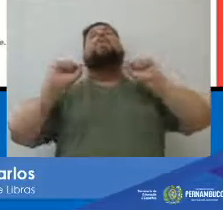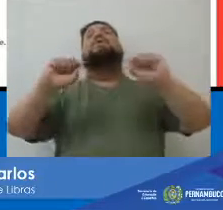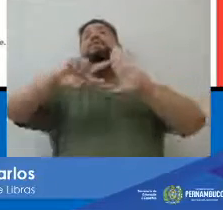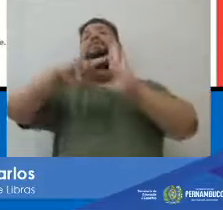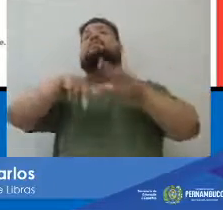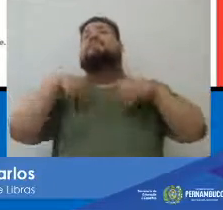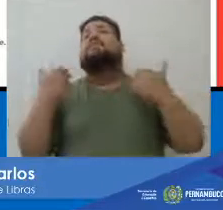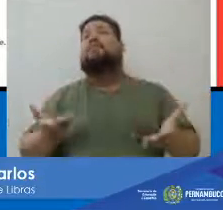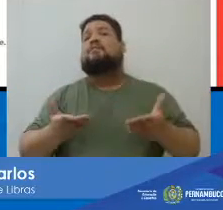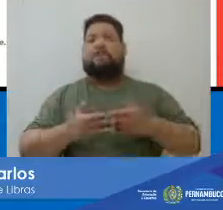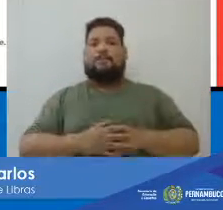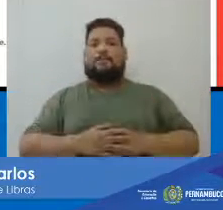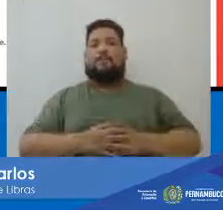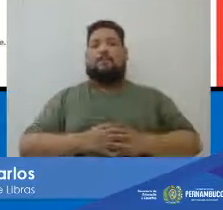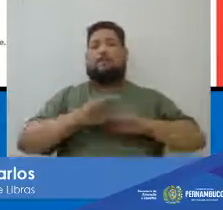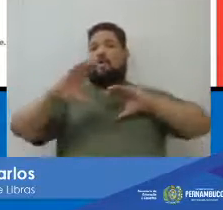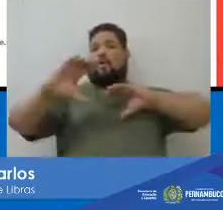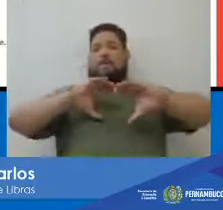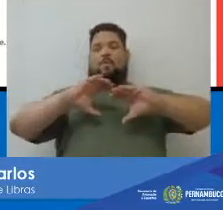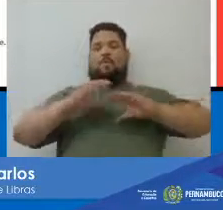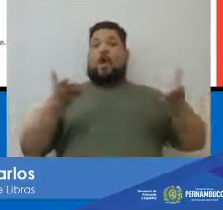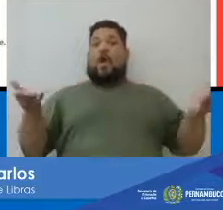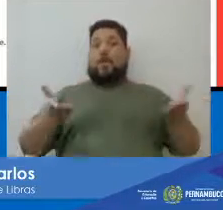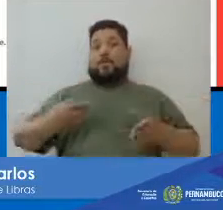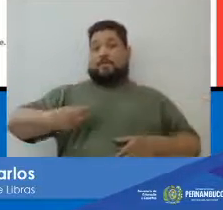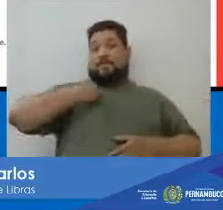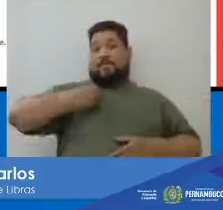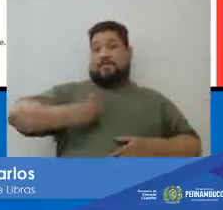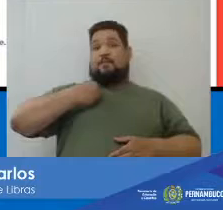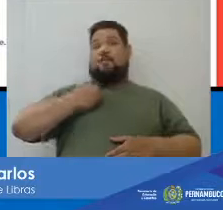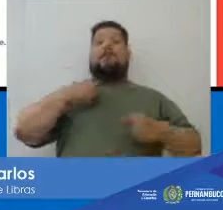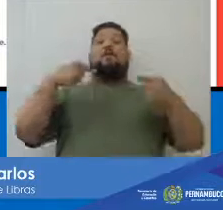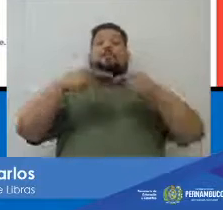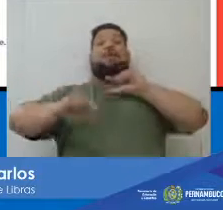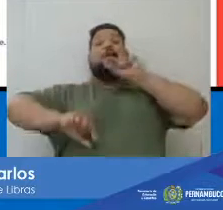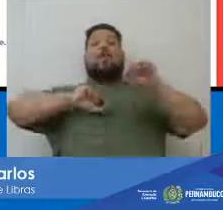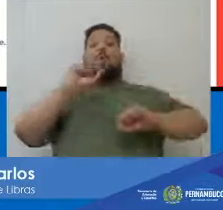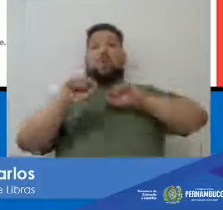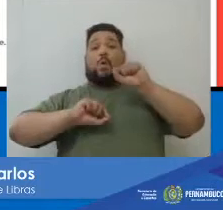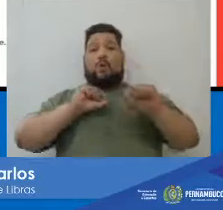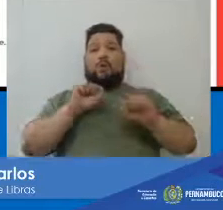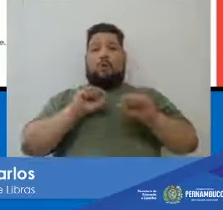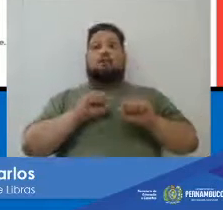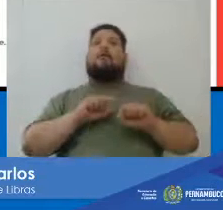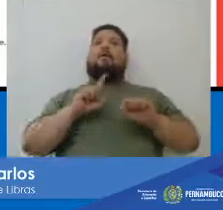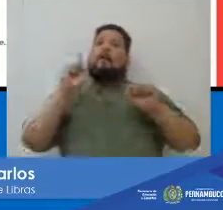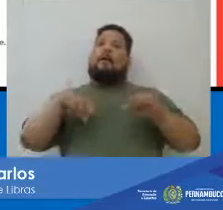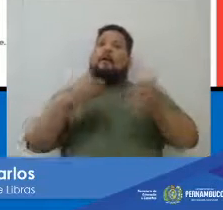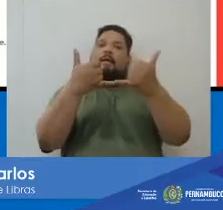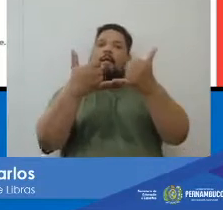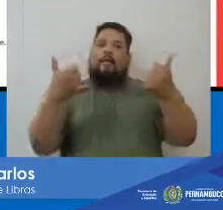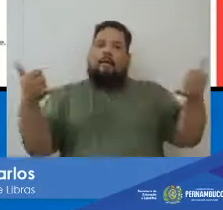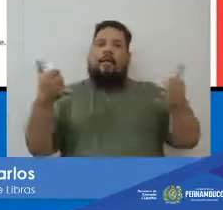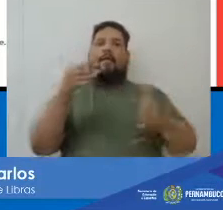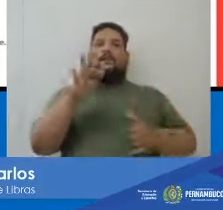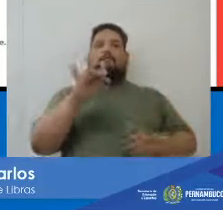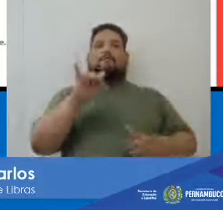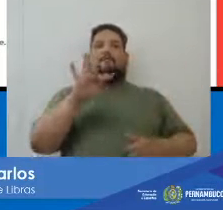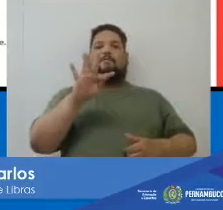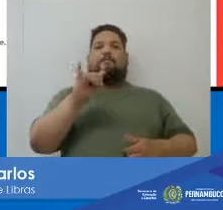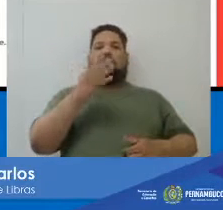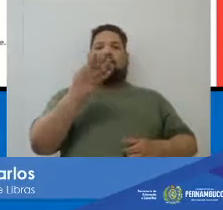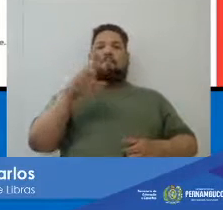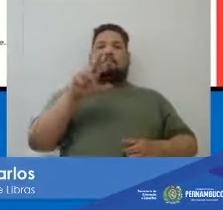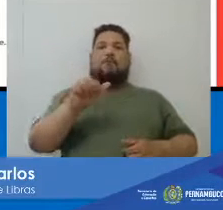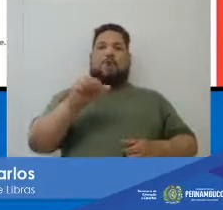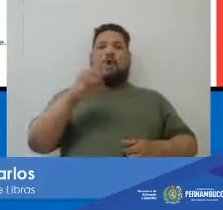finalmente? Gente, a comunicação atual da gente está vinculada a esses cabinhos aí de fibra óptica. Porque o que é esses cabos?